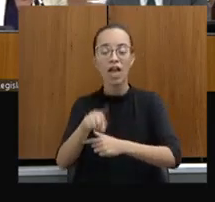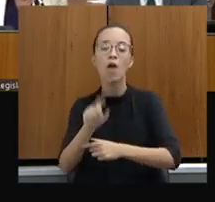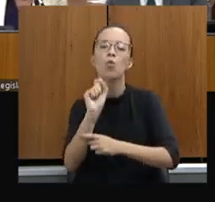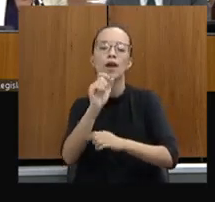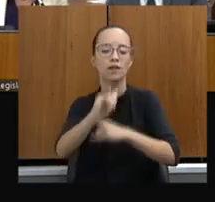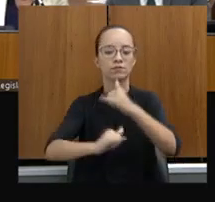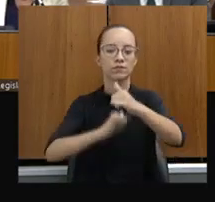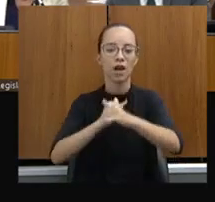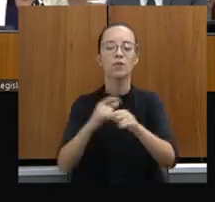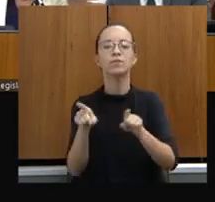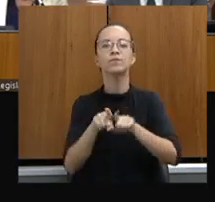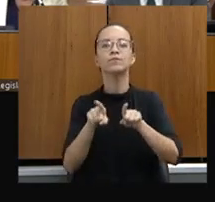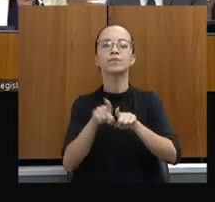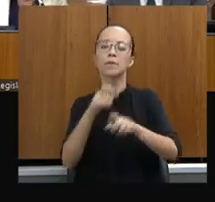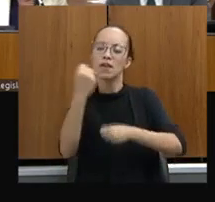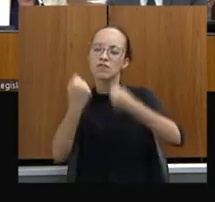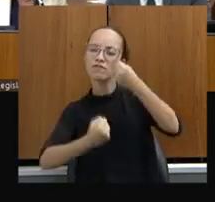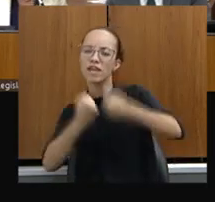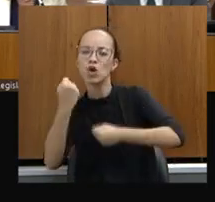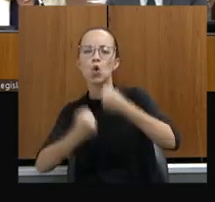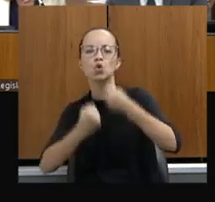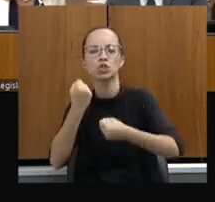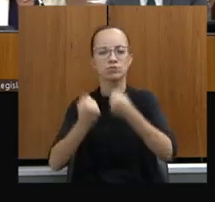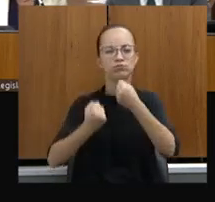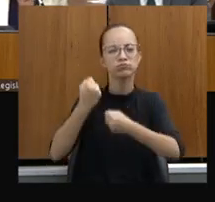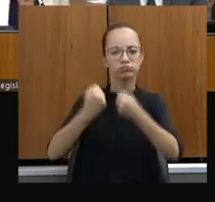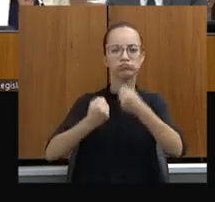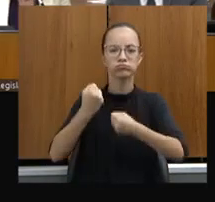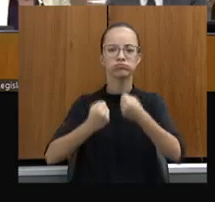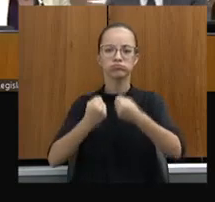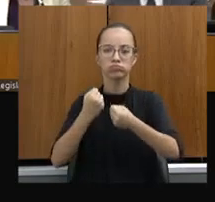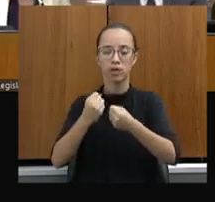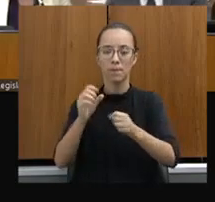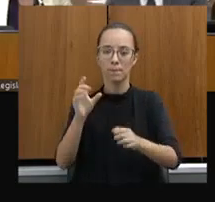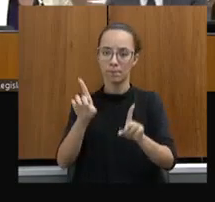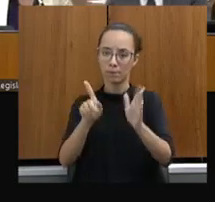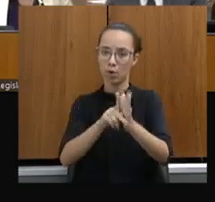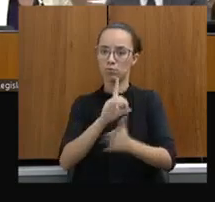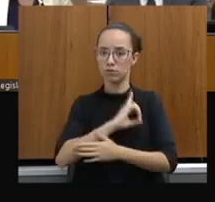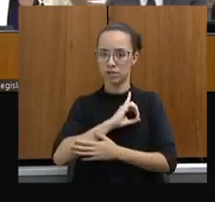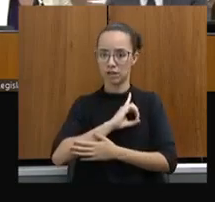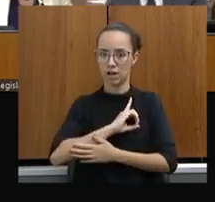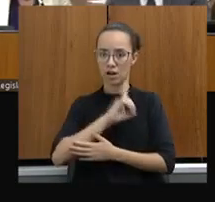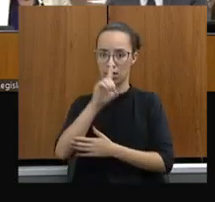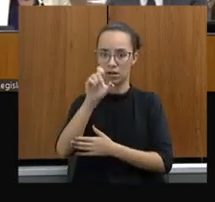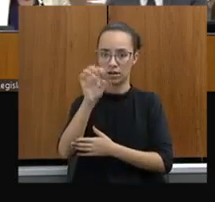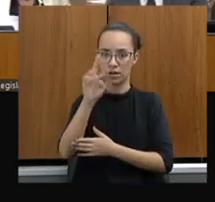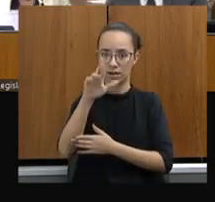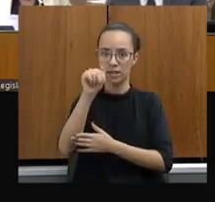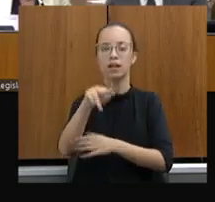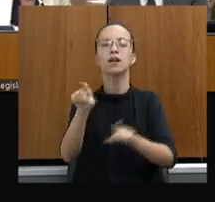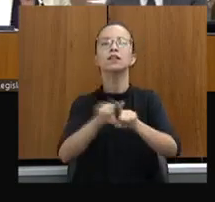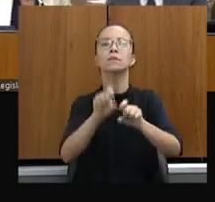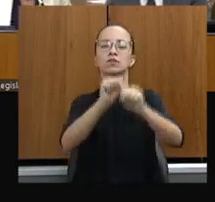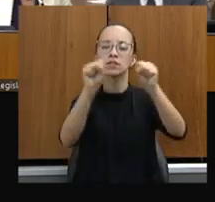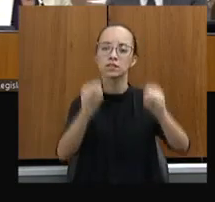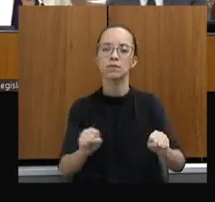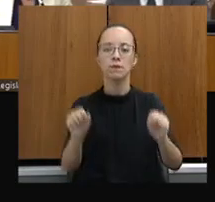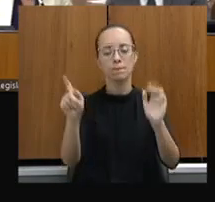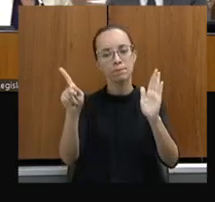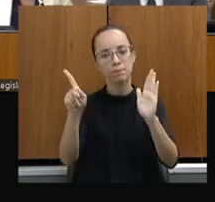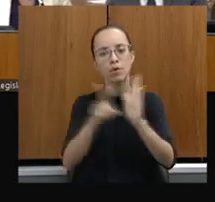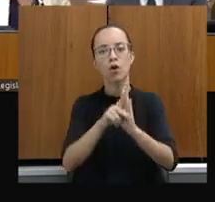o sistema de apreensão de veículos e protocolo Digital do Detran e o sistema de fiscalização operacional Dair